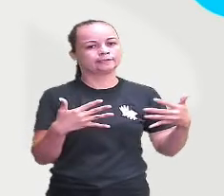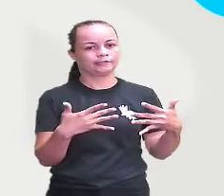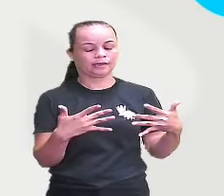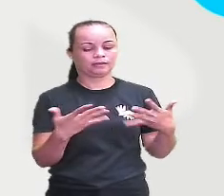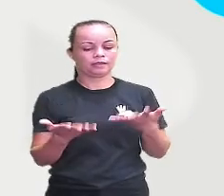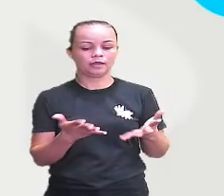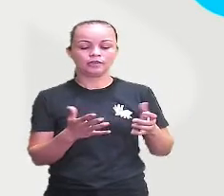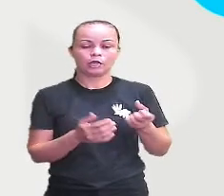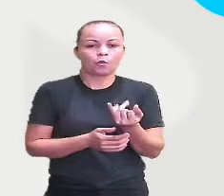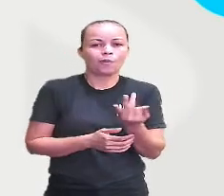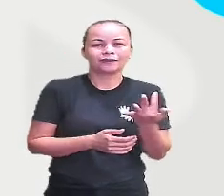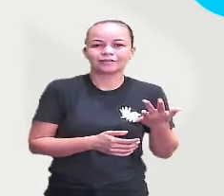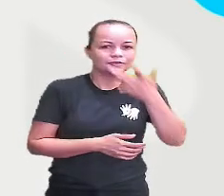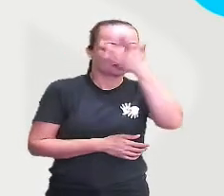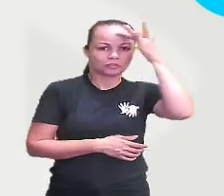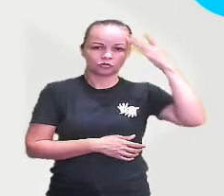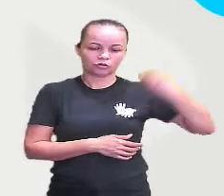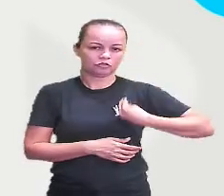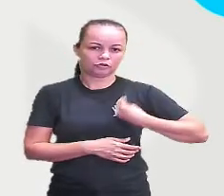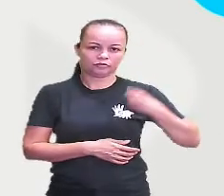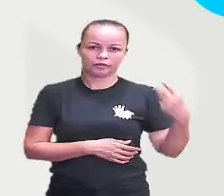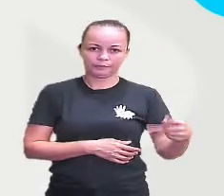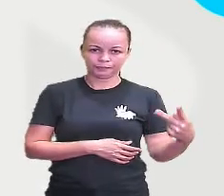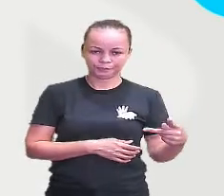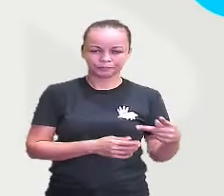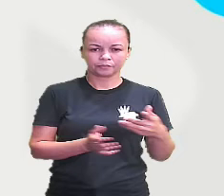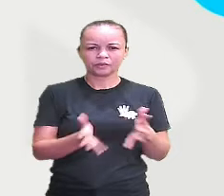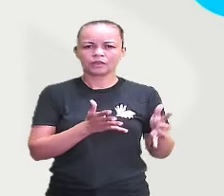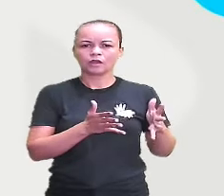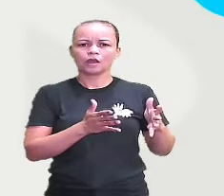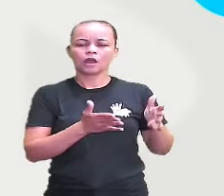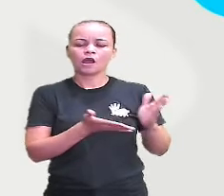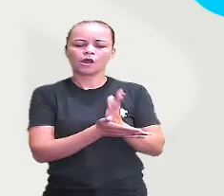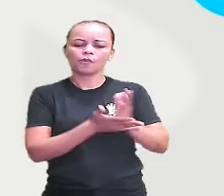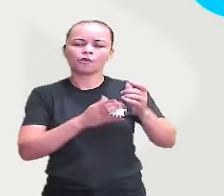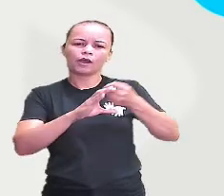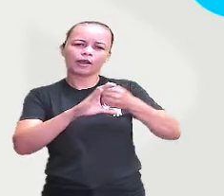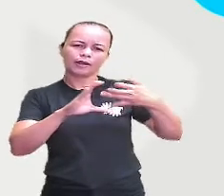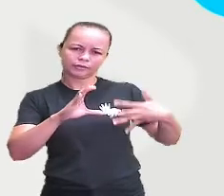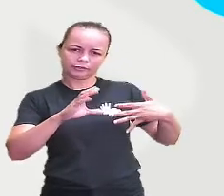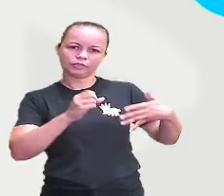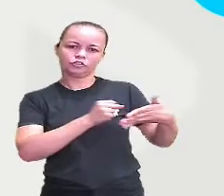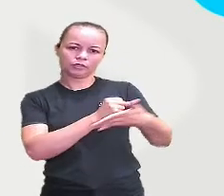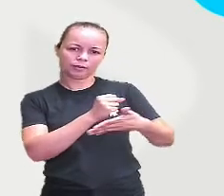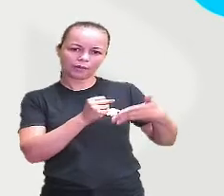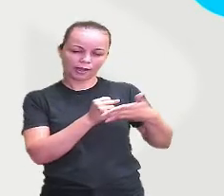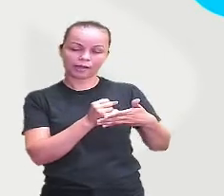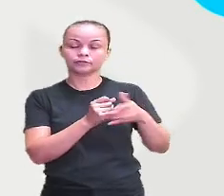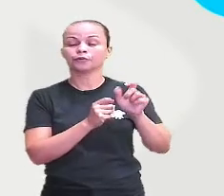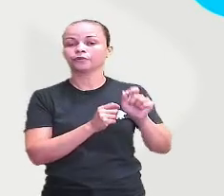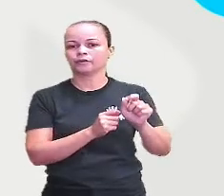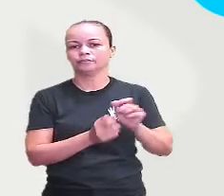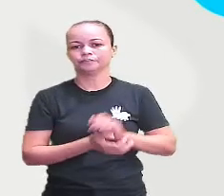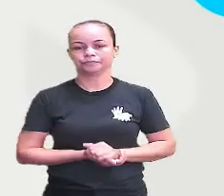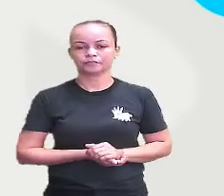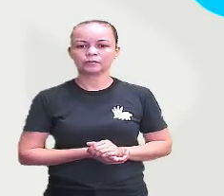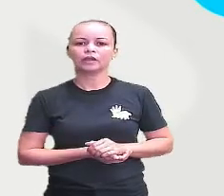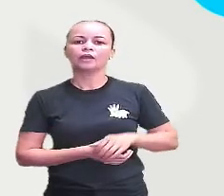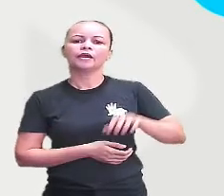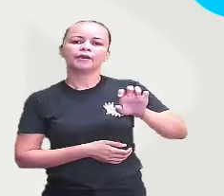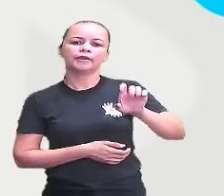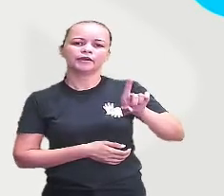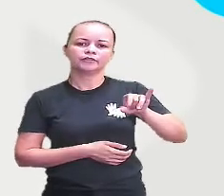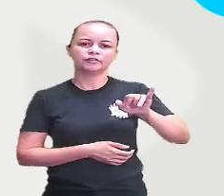nem a quantidade de habitantes, tá? Algumas características básicas da zona urbana são